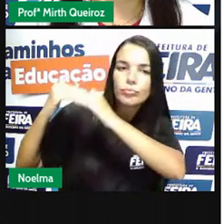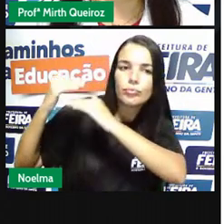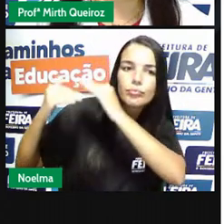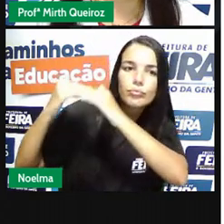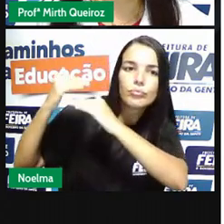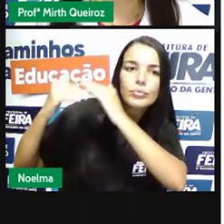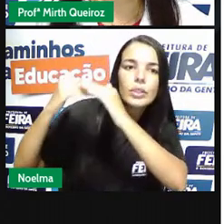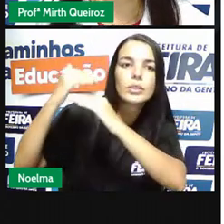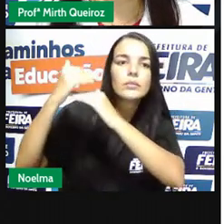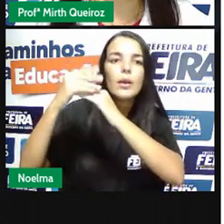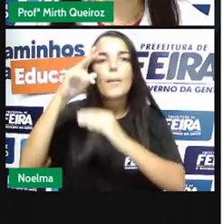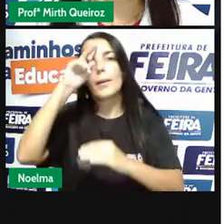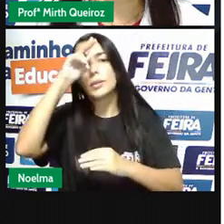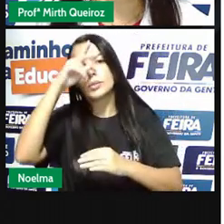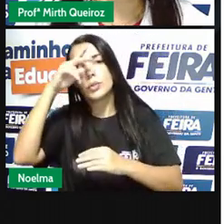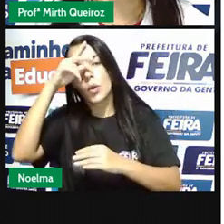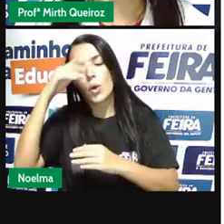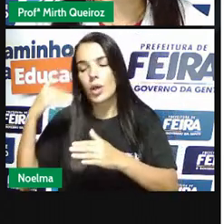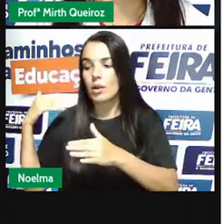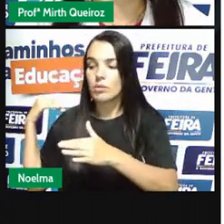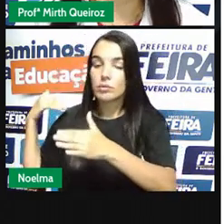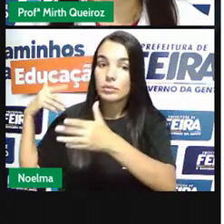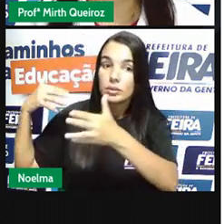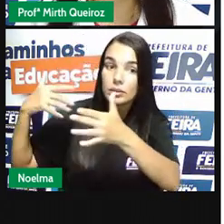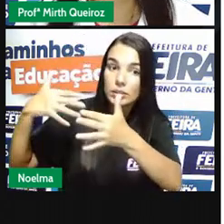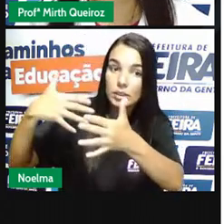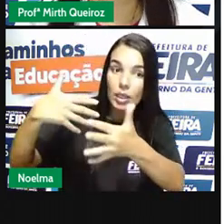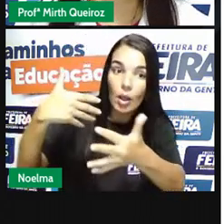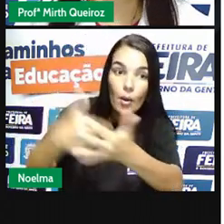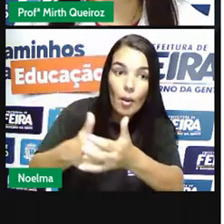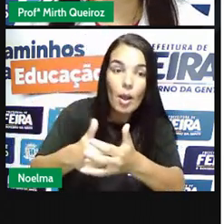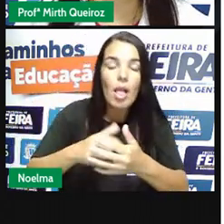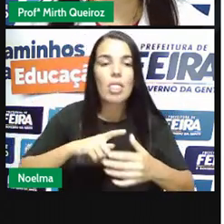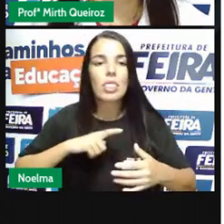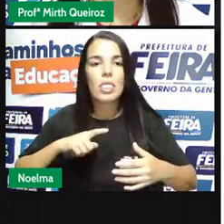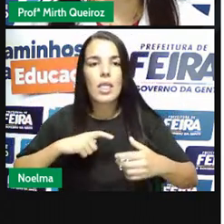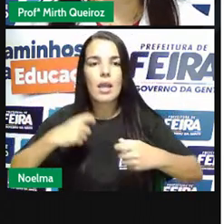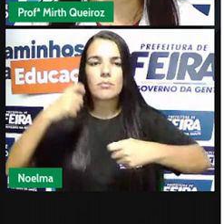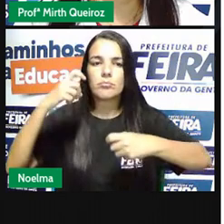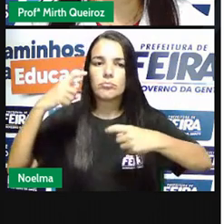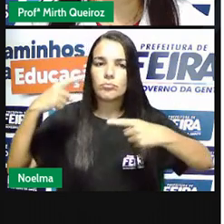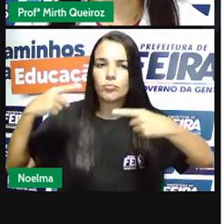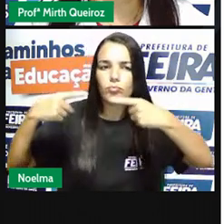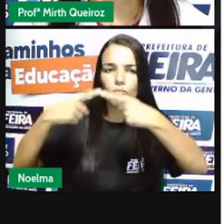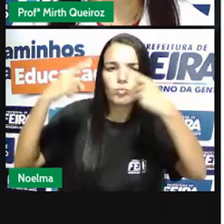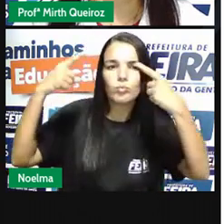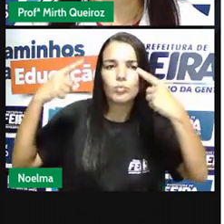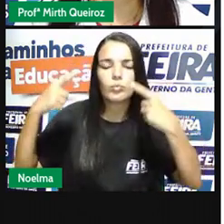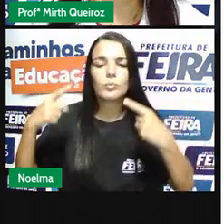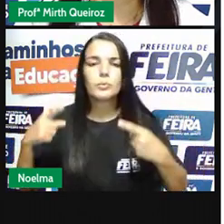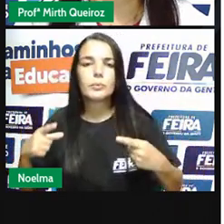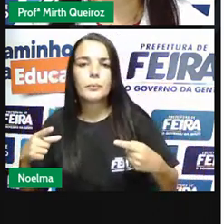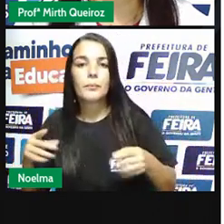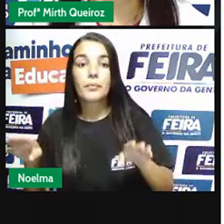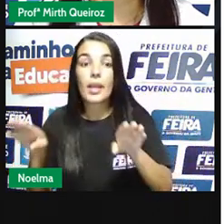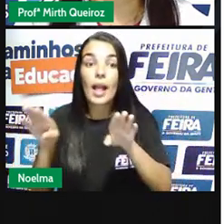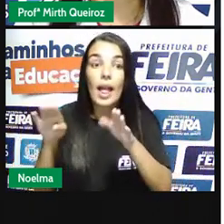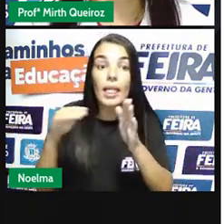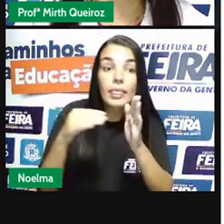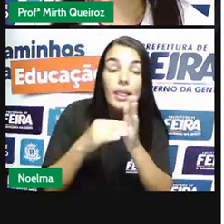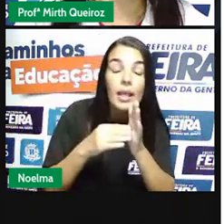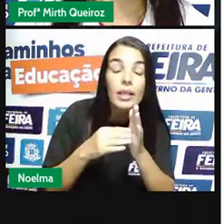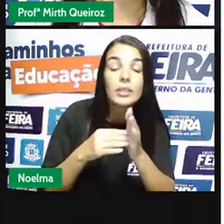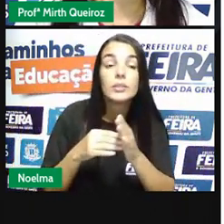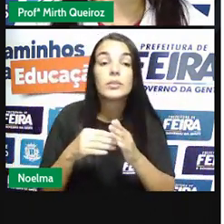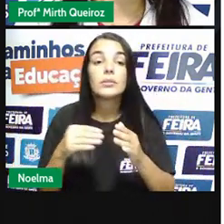história que vai vir aí junto com uma complicação um conflito até chegar ao desse texto o